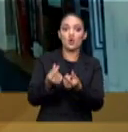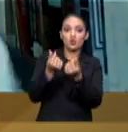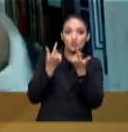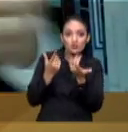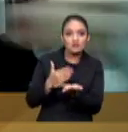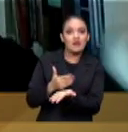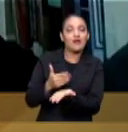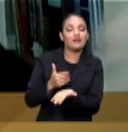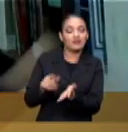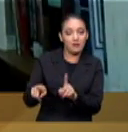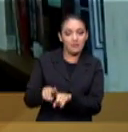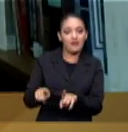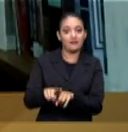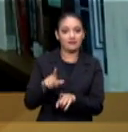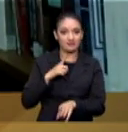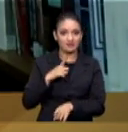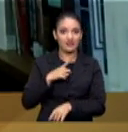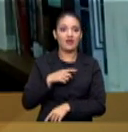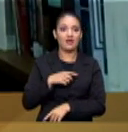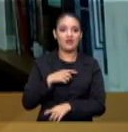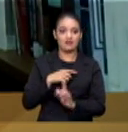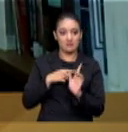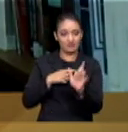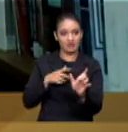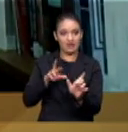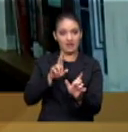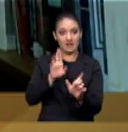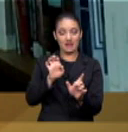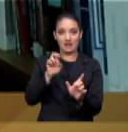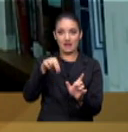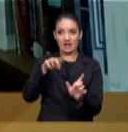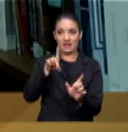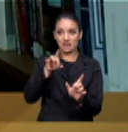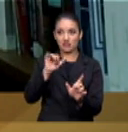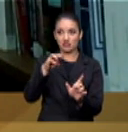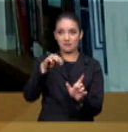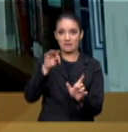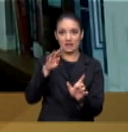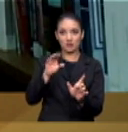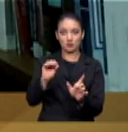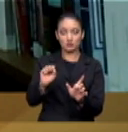a extensão da expressão rendimentos. Como, então, pretender